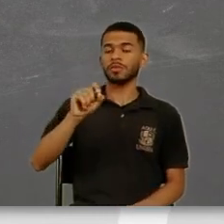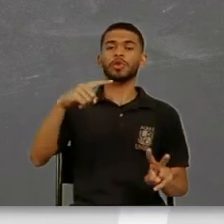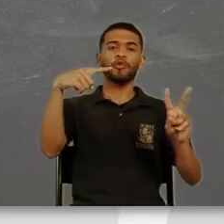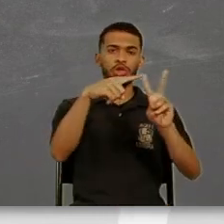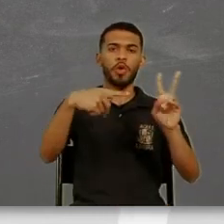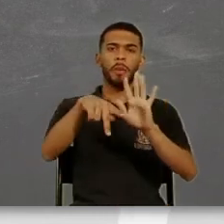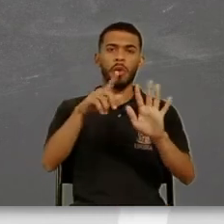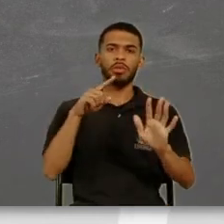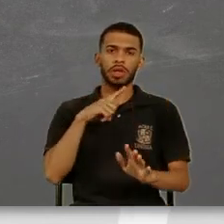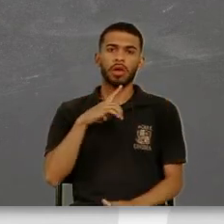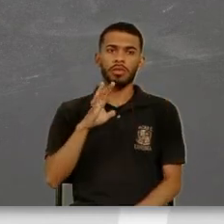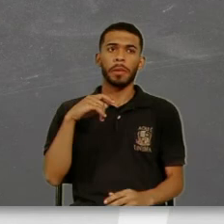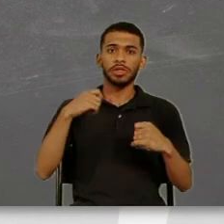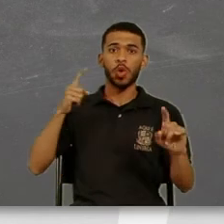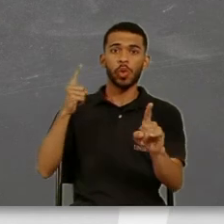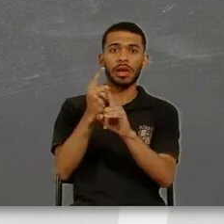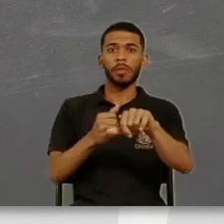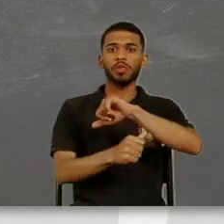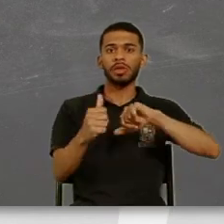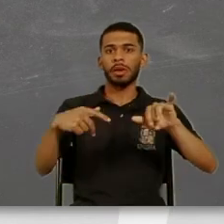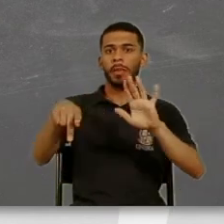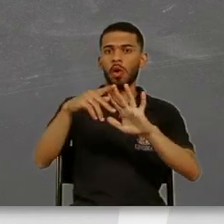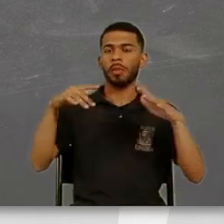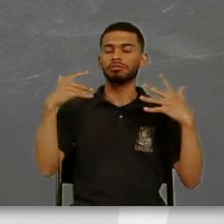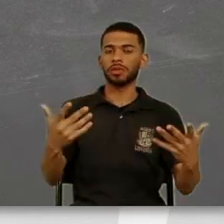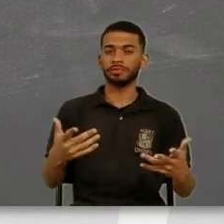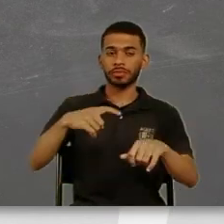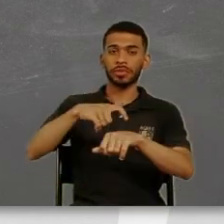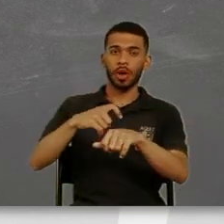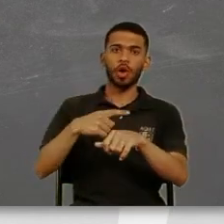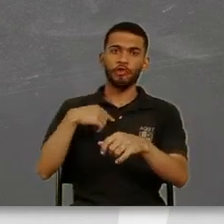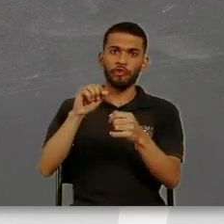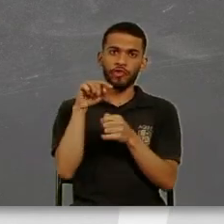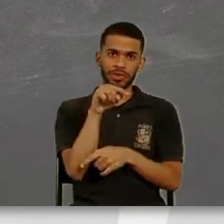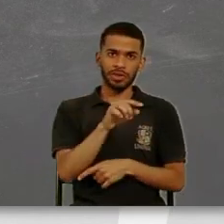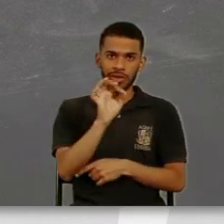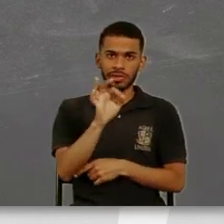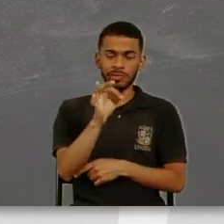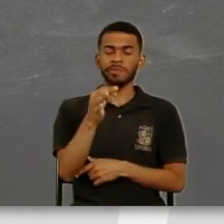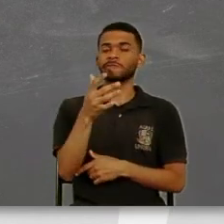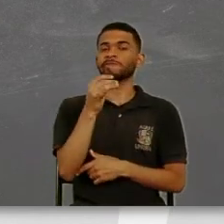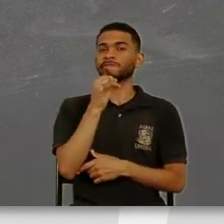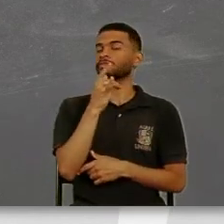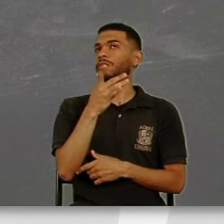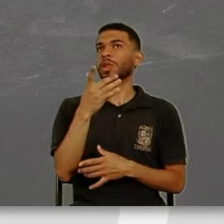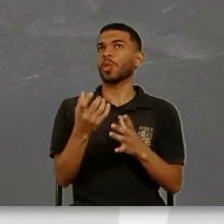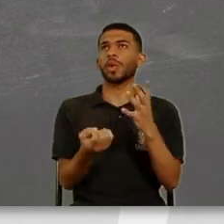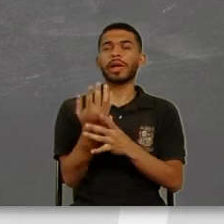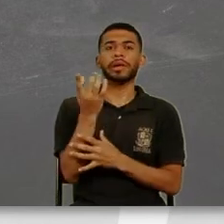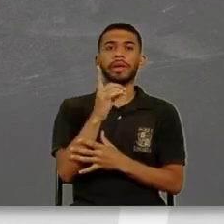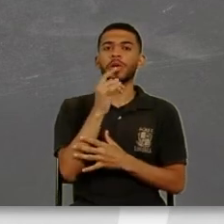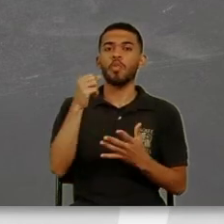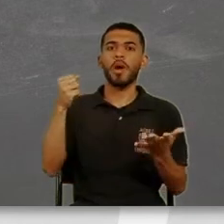que é obtido, eu preciso achar essa transformação, tá? Então, na hora que eu fizer isso, eles não formam aqui, entre eles,